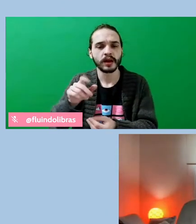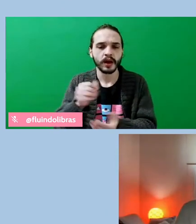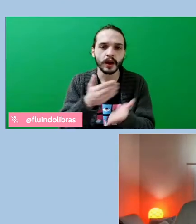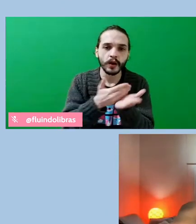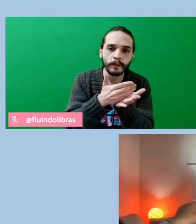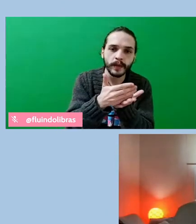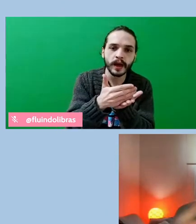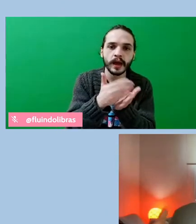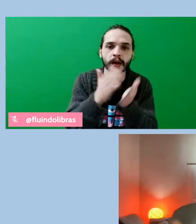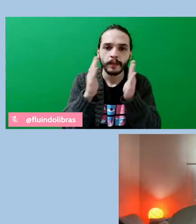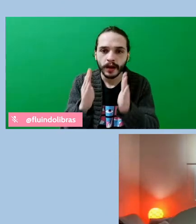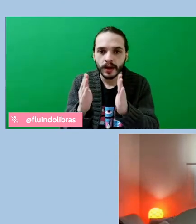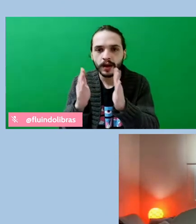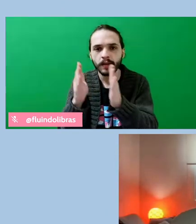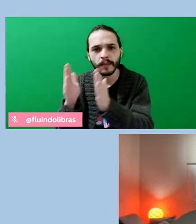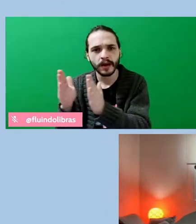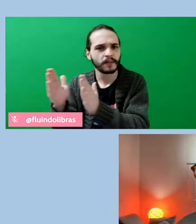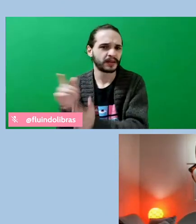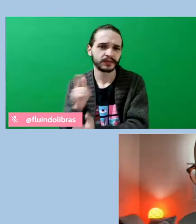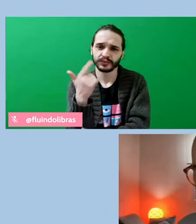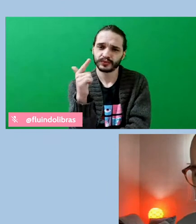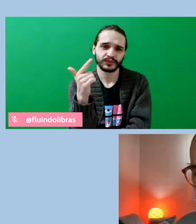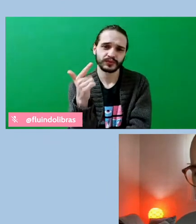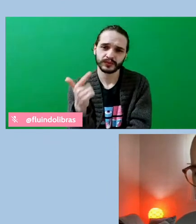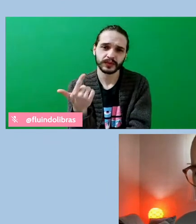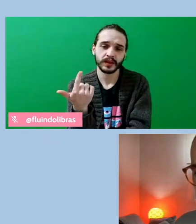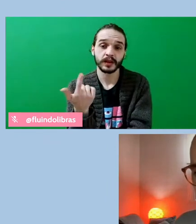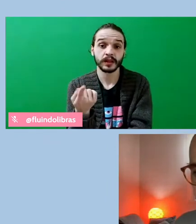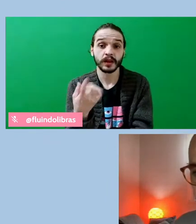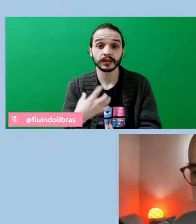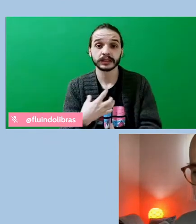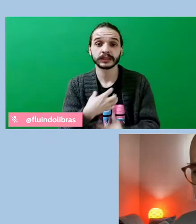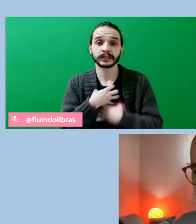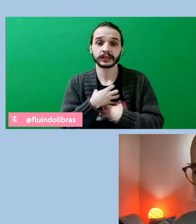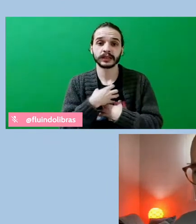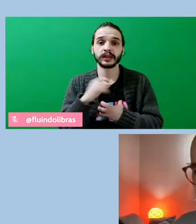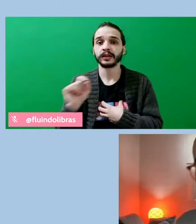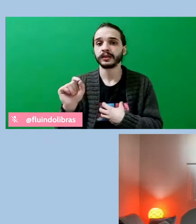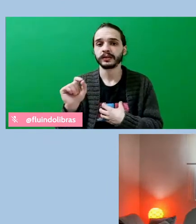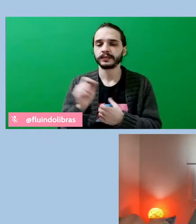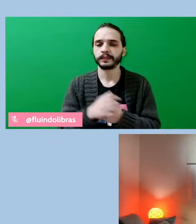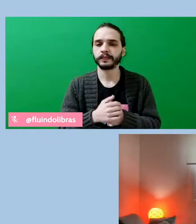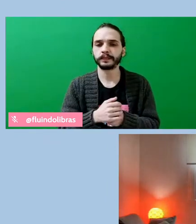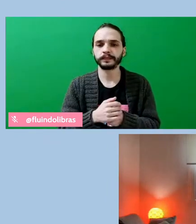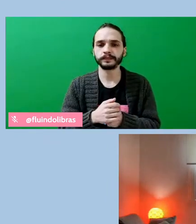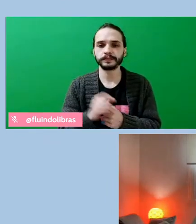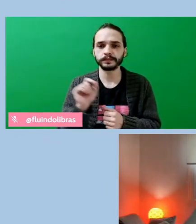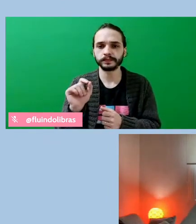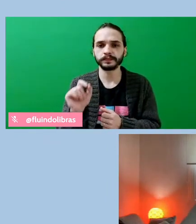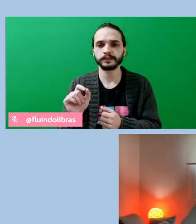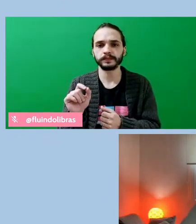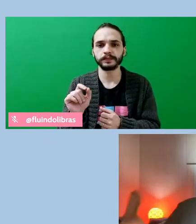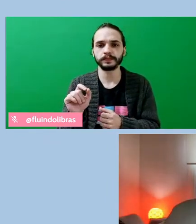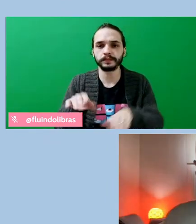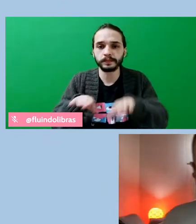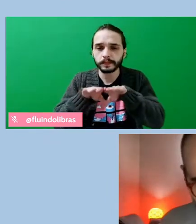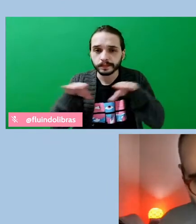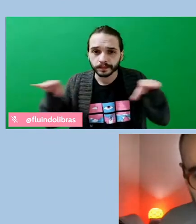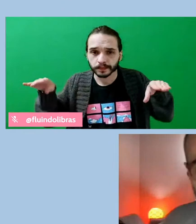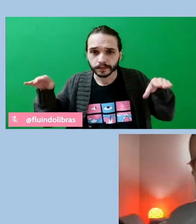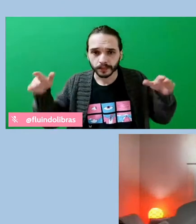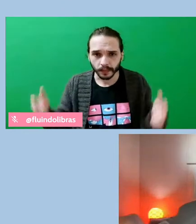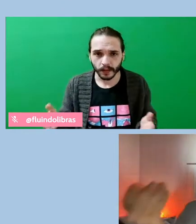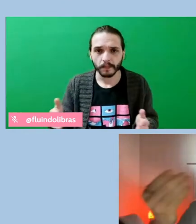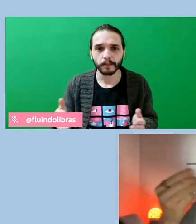onde é que termina o personagem? A partir do momento que você tem esse tipo de sensação, e com o palco, né? Quando a gente começa a pensar que a